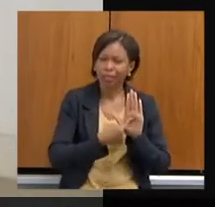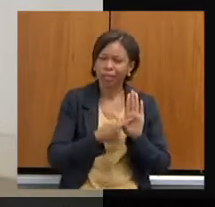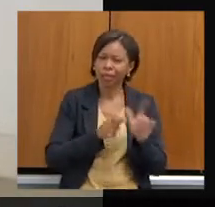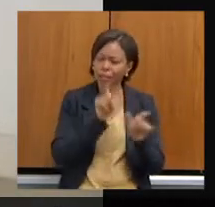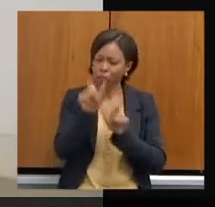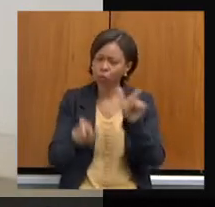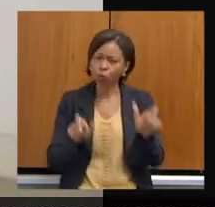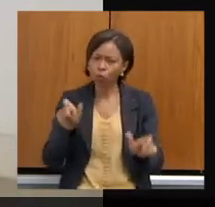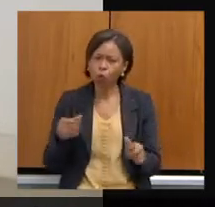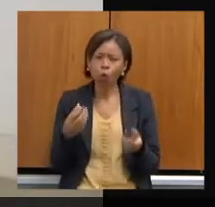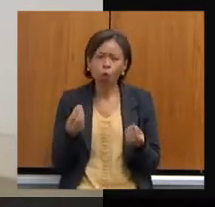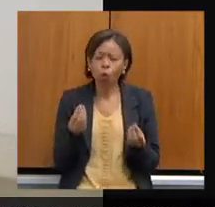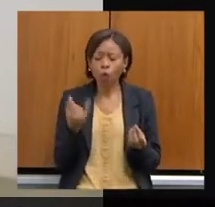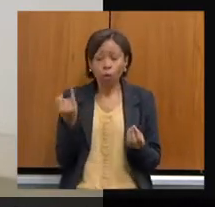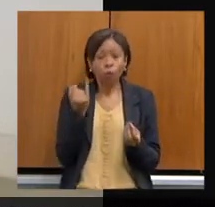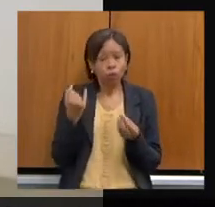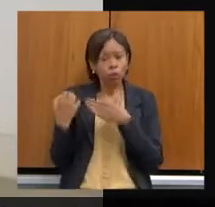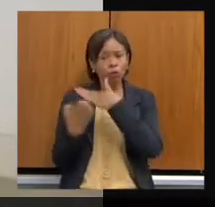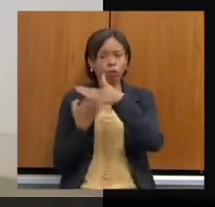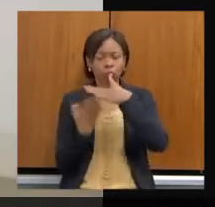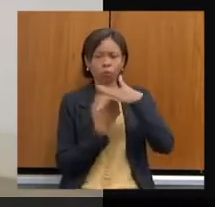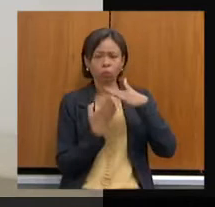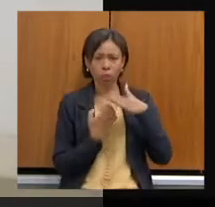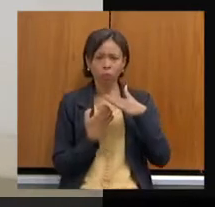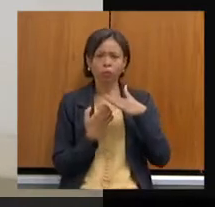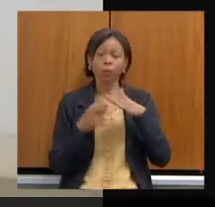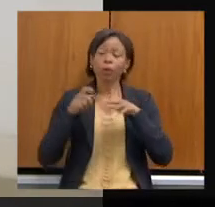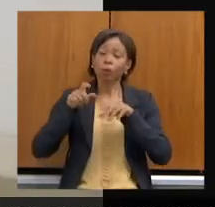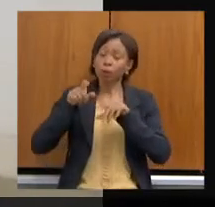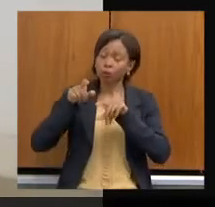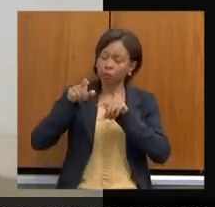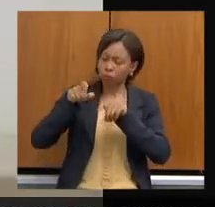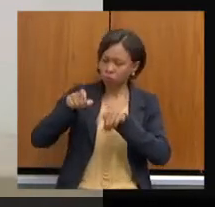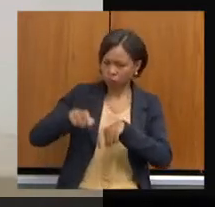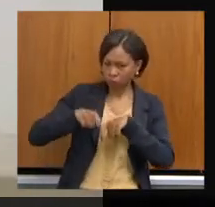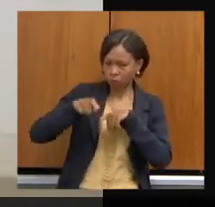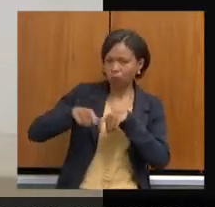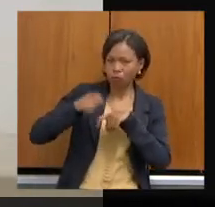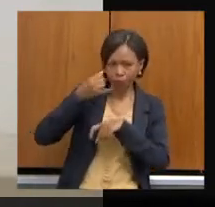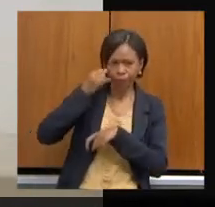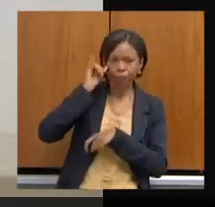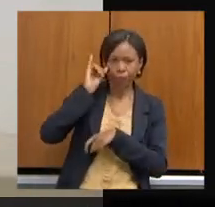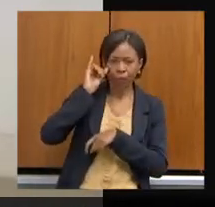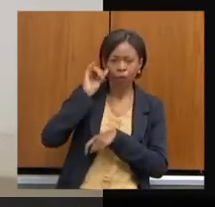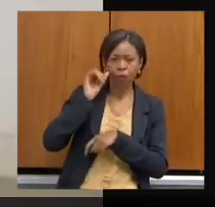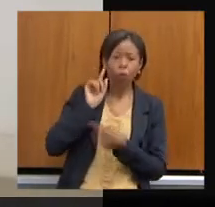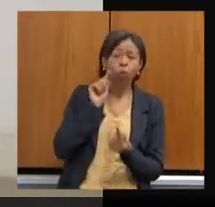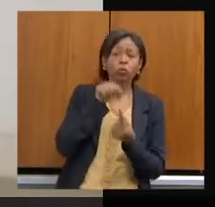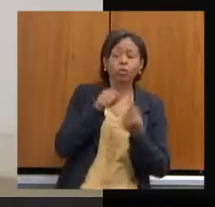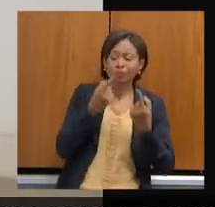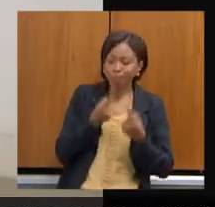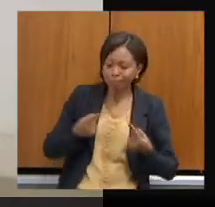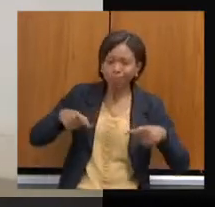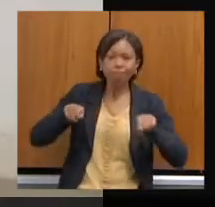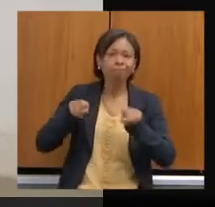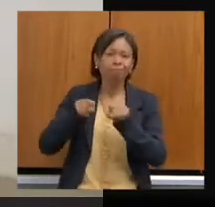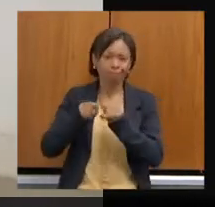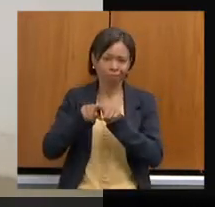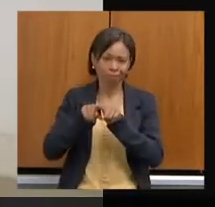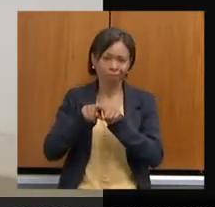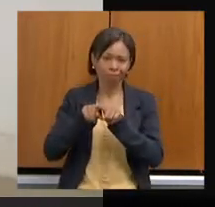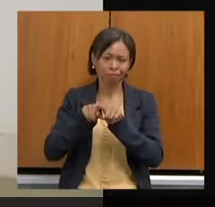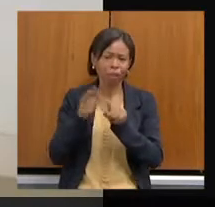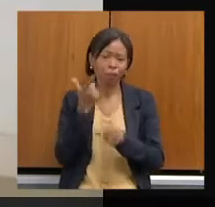dos consórcios intermunicipais agropecuários para que nós possamos fazer uma parceria de ganha-ganha para o